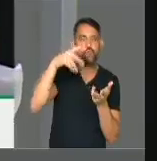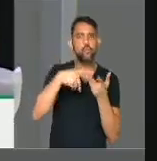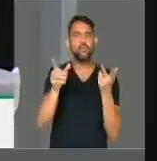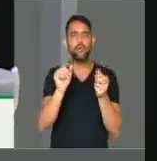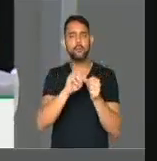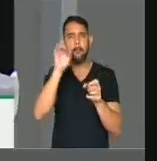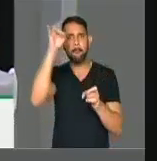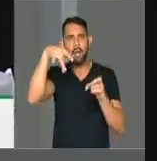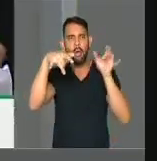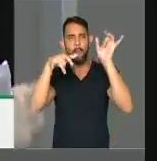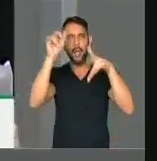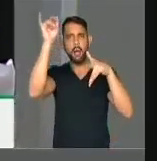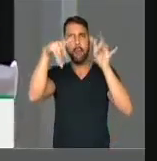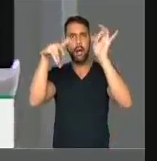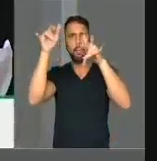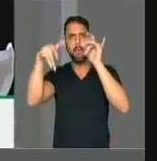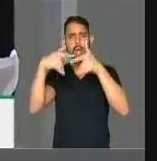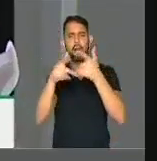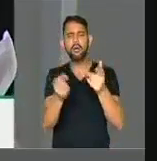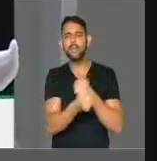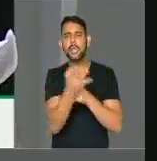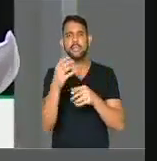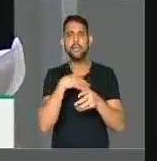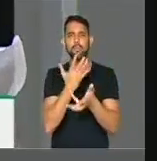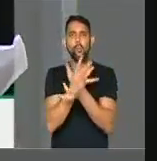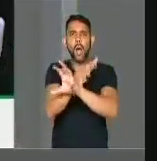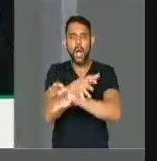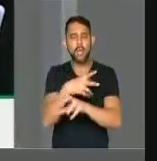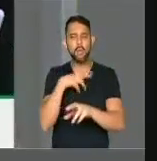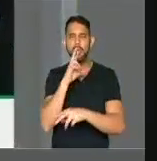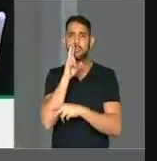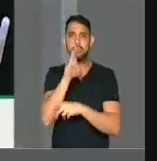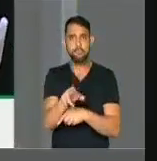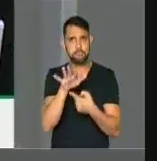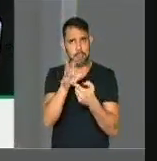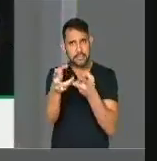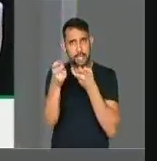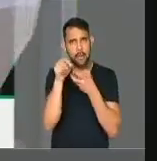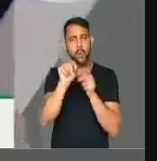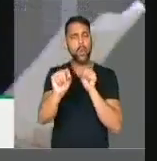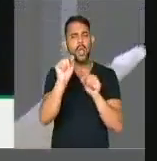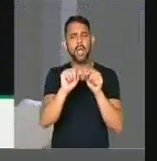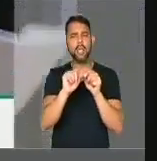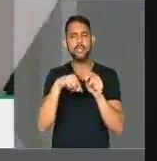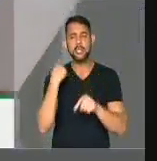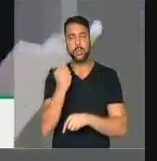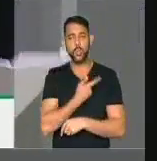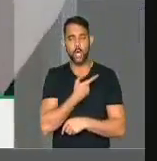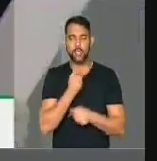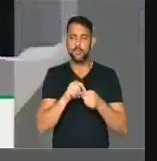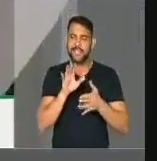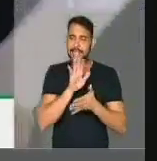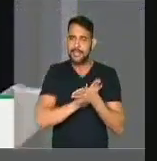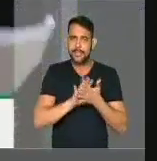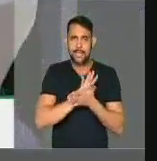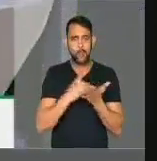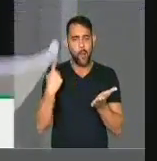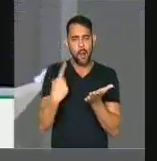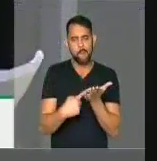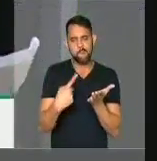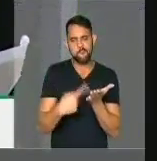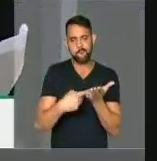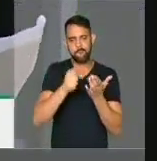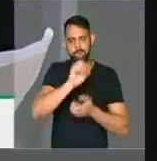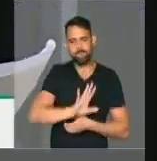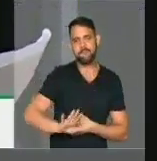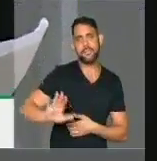escassos, provocando toda essa estiagem, essa seca, e do resultado consequentemente, se nós não fizermos um